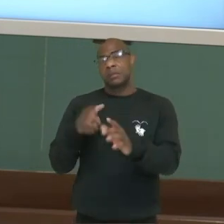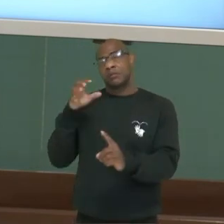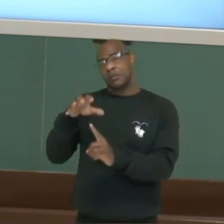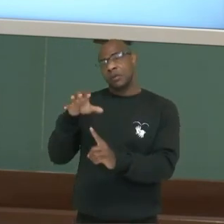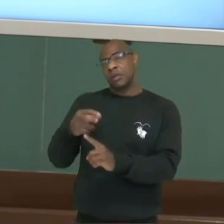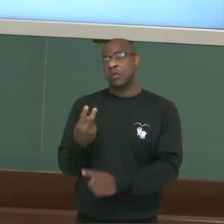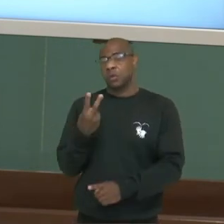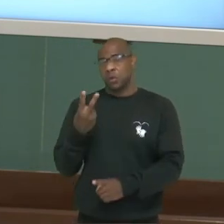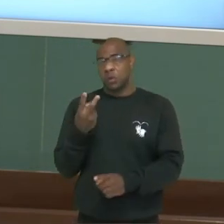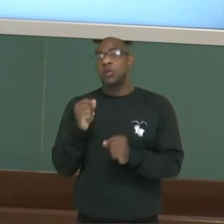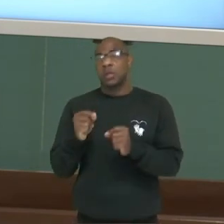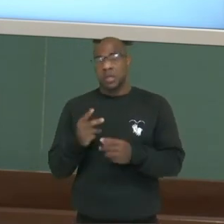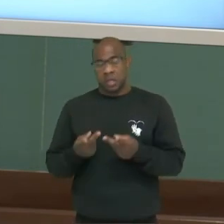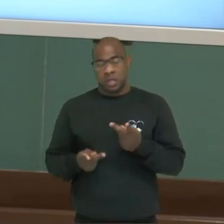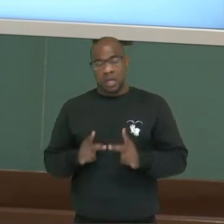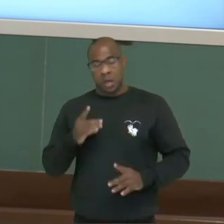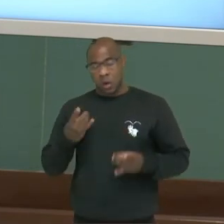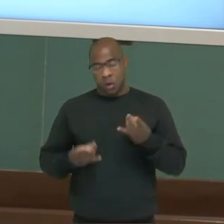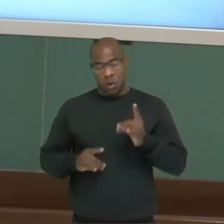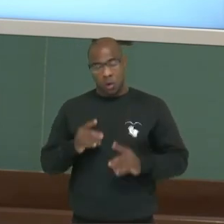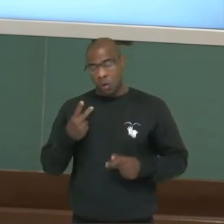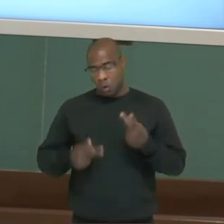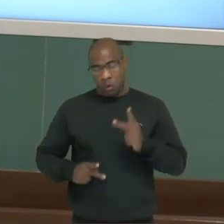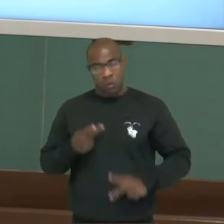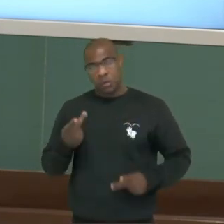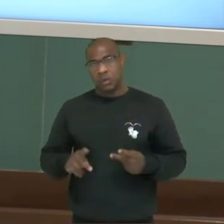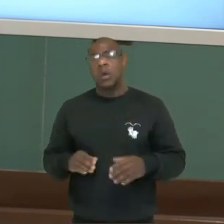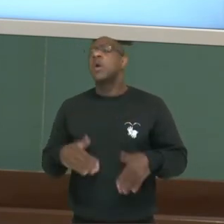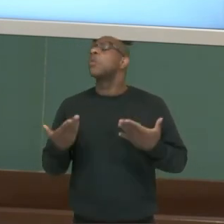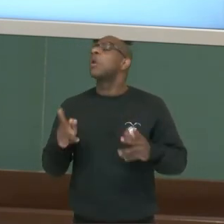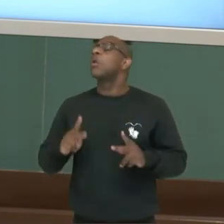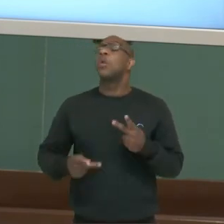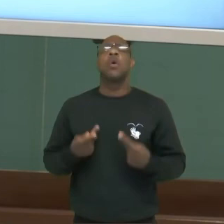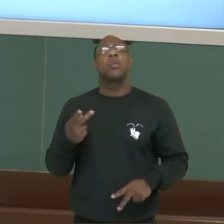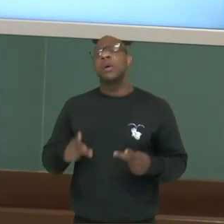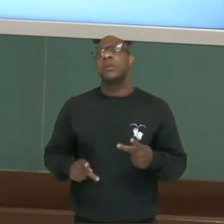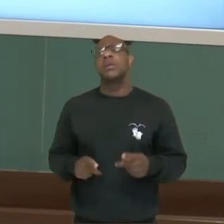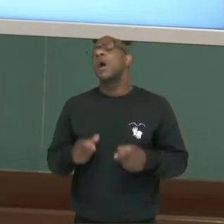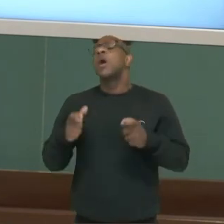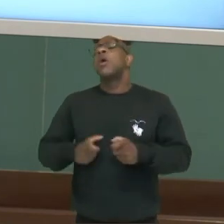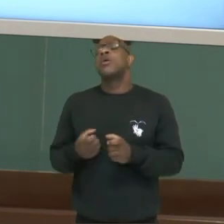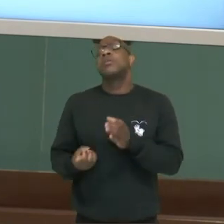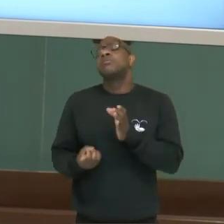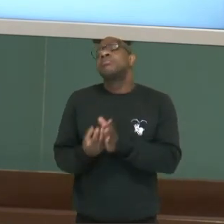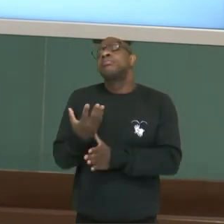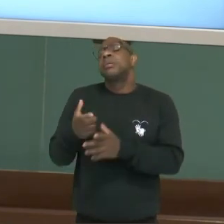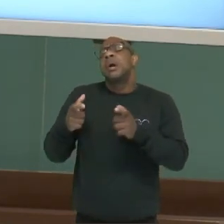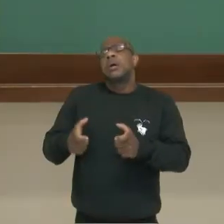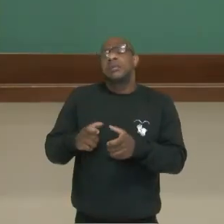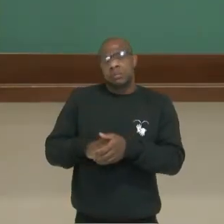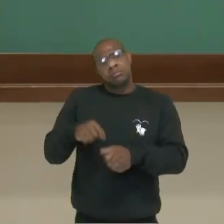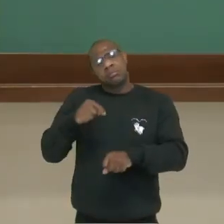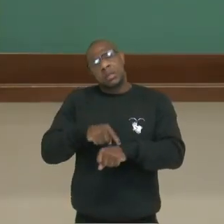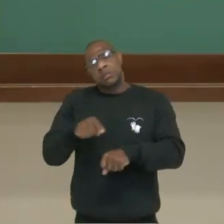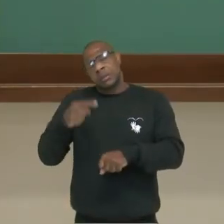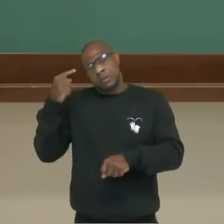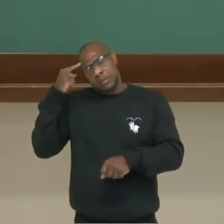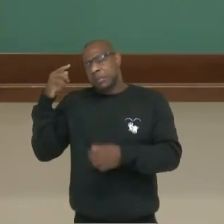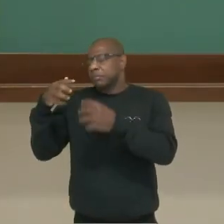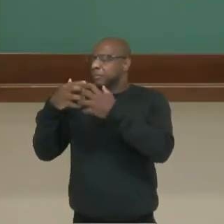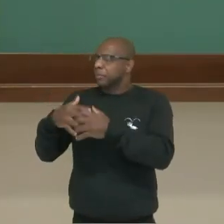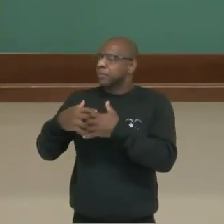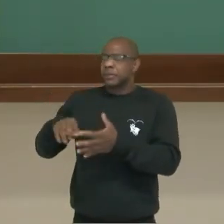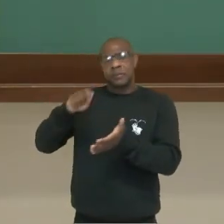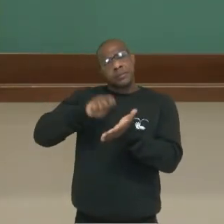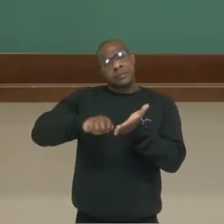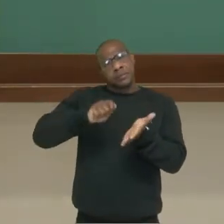dois hormônios ovarianos. Quais seriam esses hormônios? Onde eles são formados? Vamos dar um tempinho para vocês